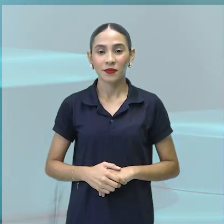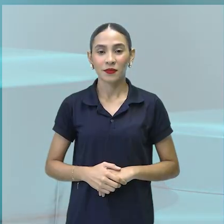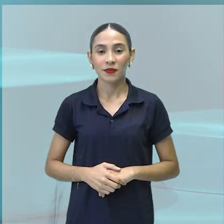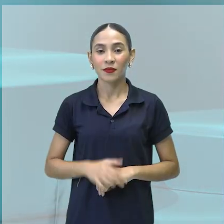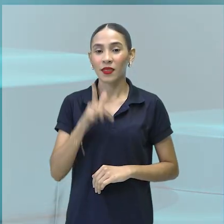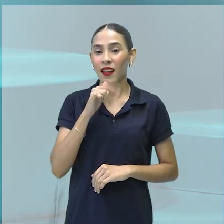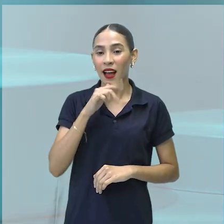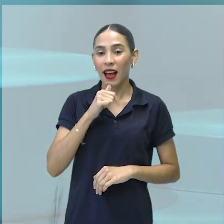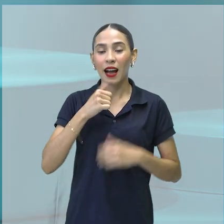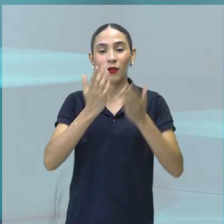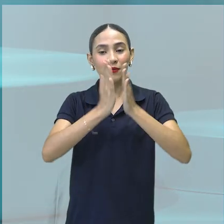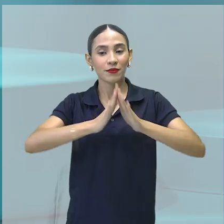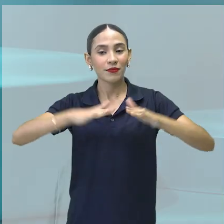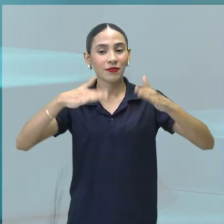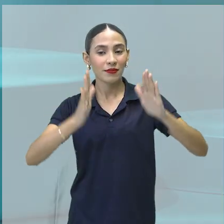Águas que abrem,